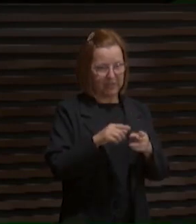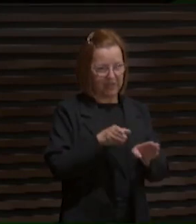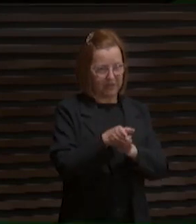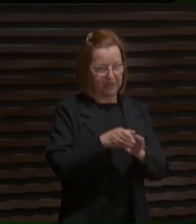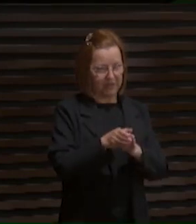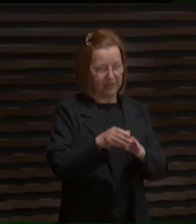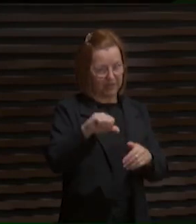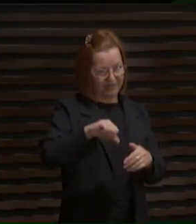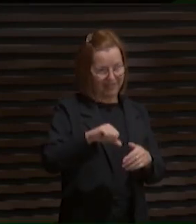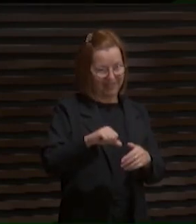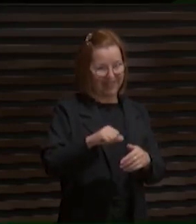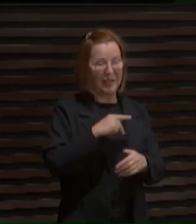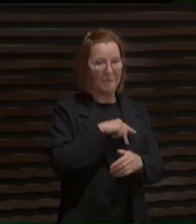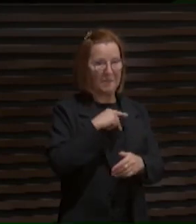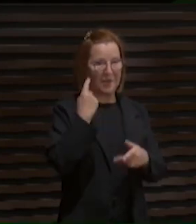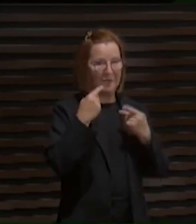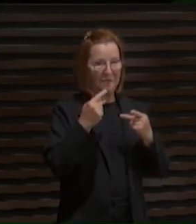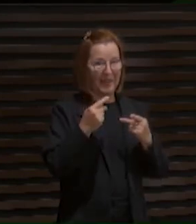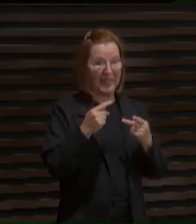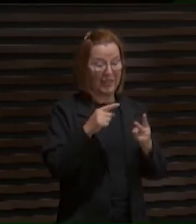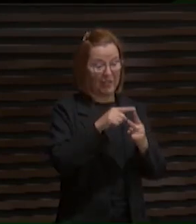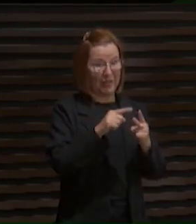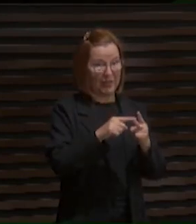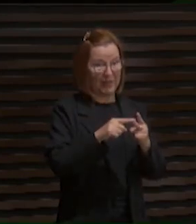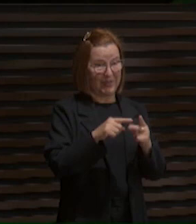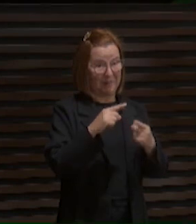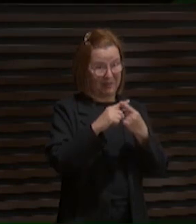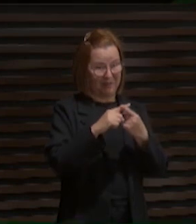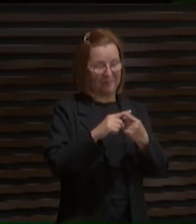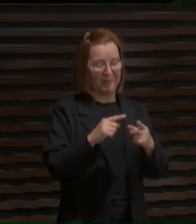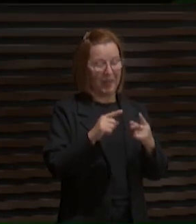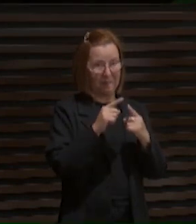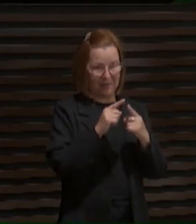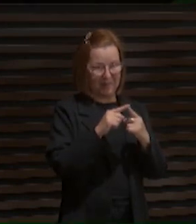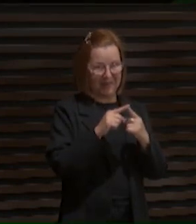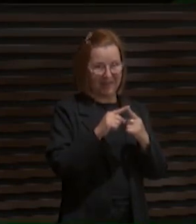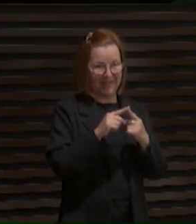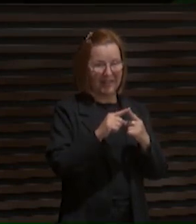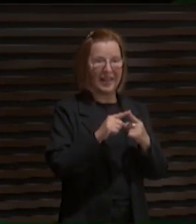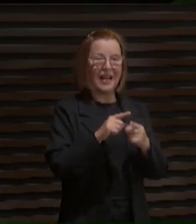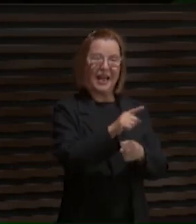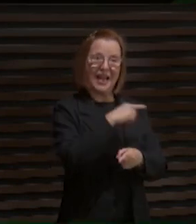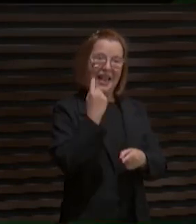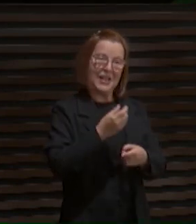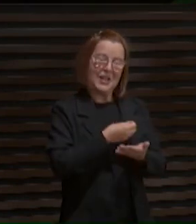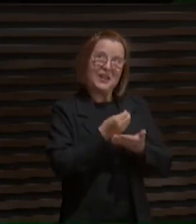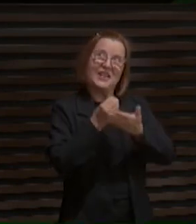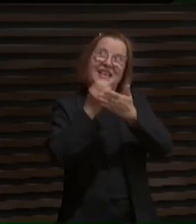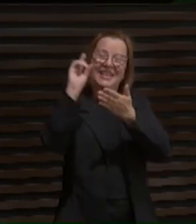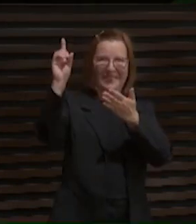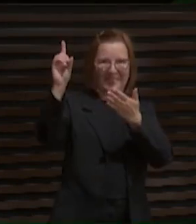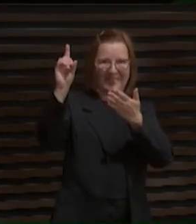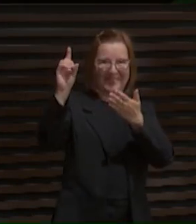dá 2 positivas. A primeira é para nos oferecermos a Deus. O pecado não reina